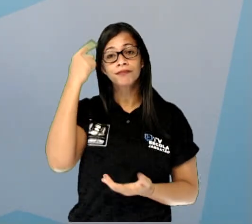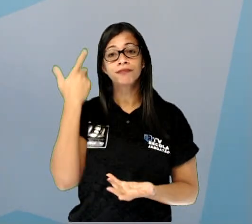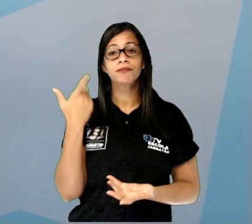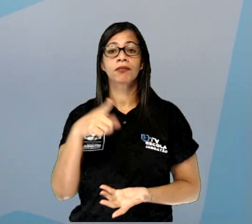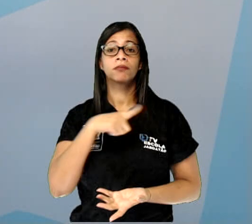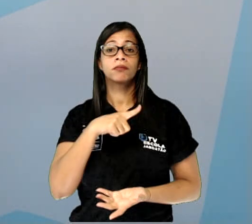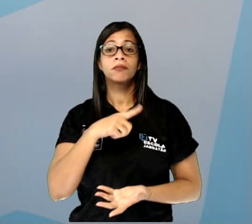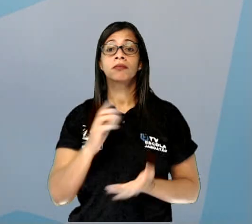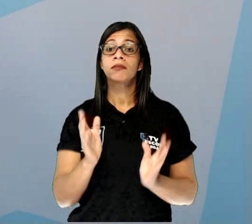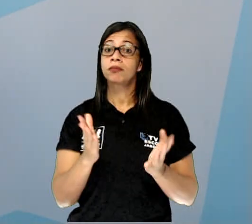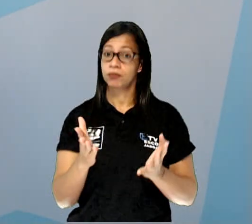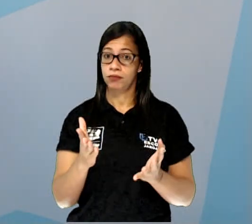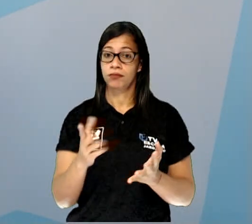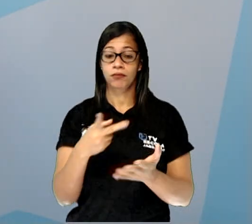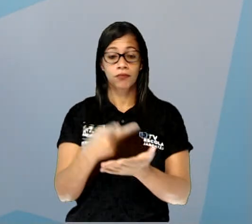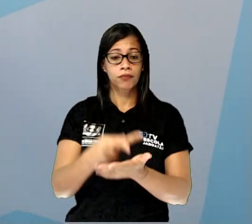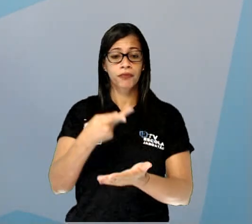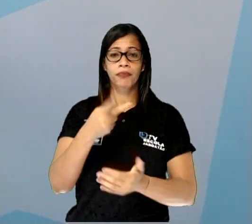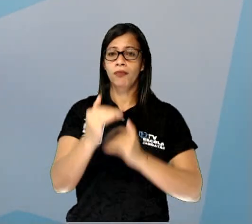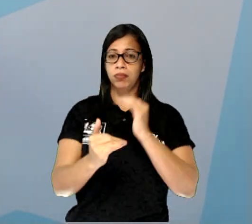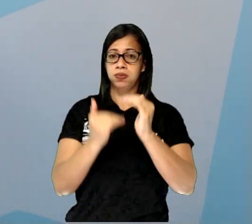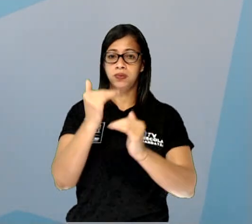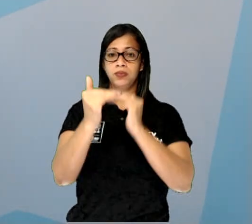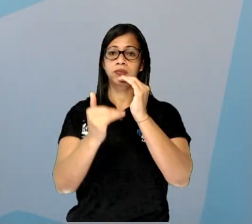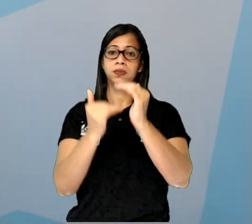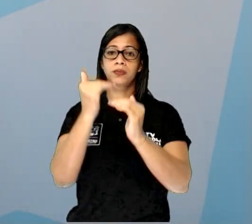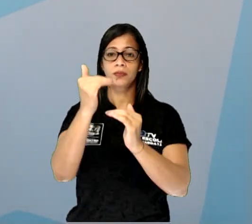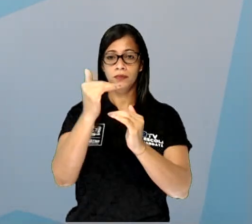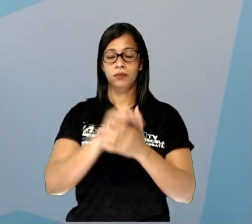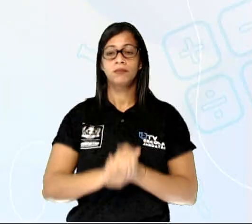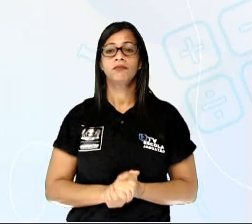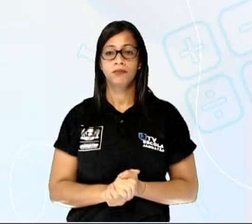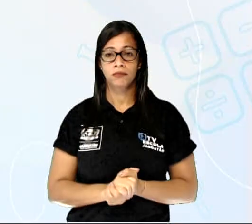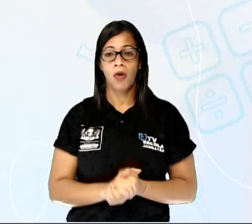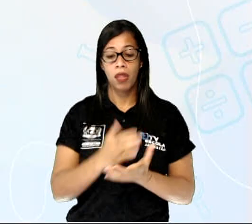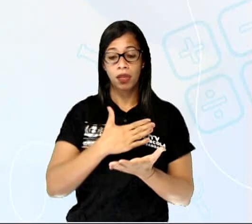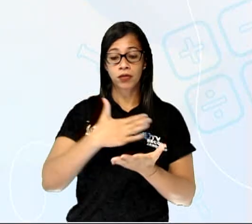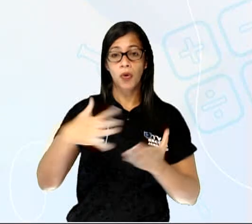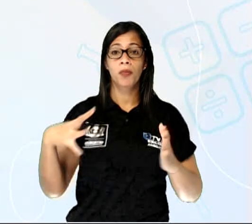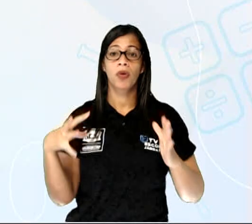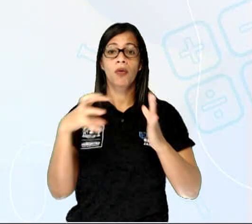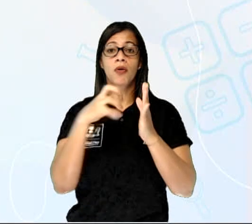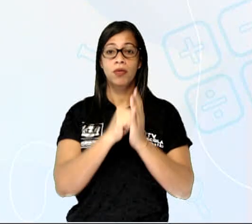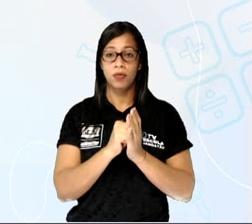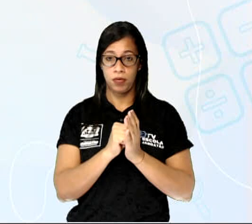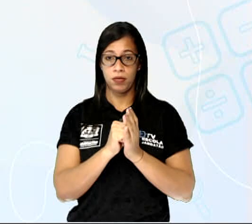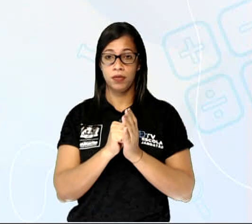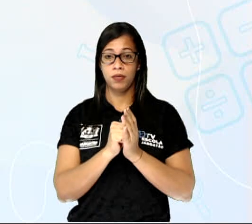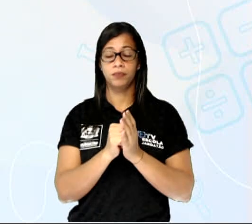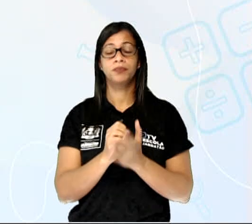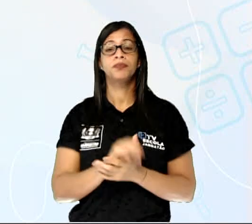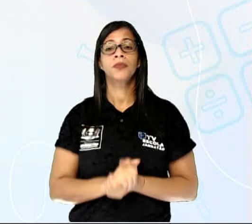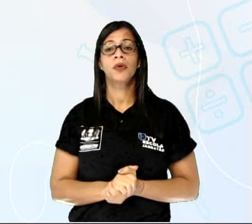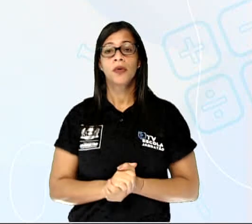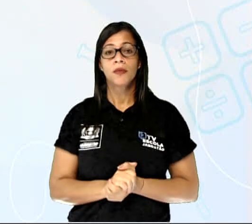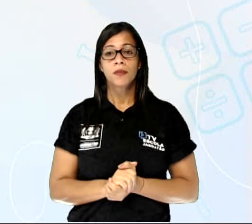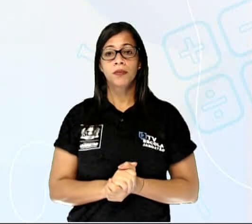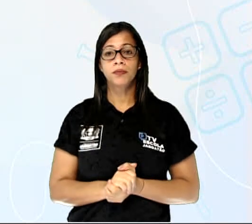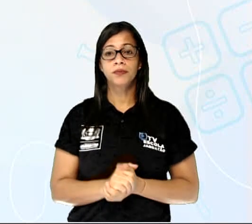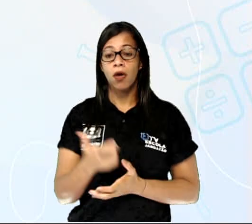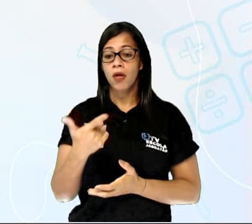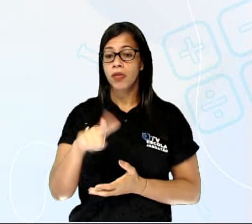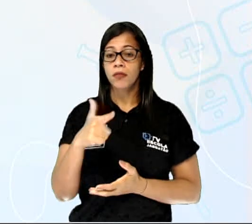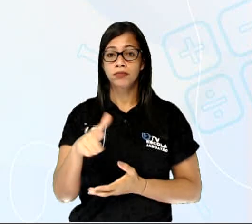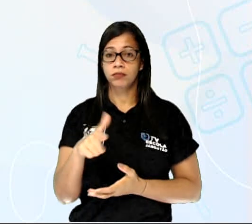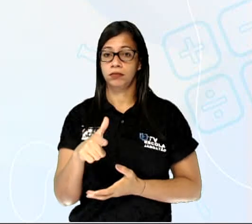série de acontecimentos. Desde o início da colonização, não tinha recurso suficiente para Portugal cobrir ao mesmo tempo os